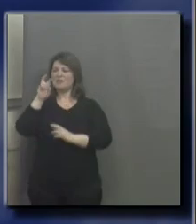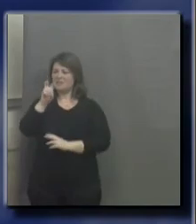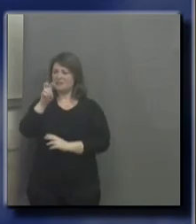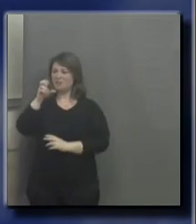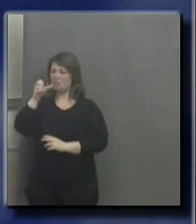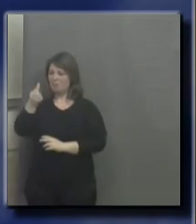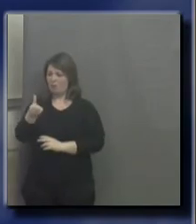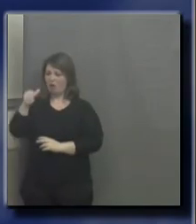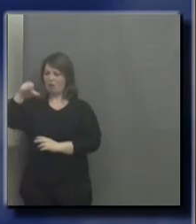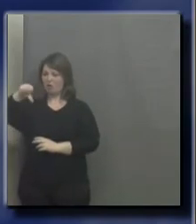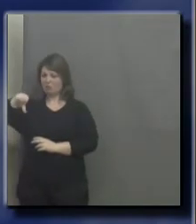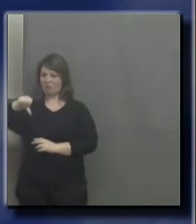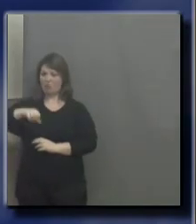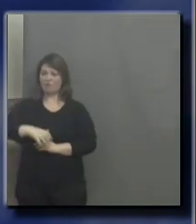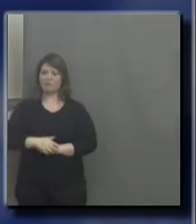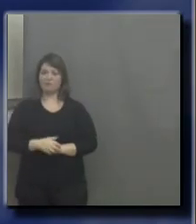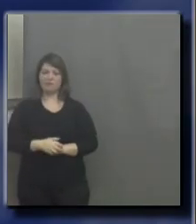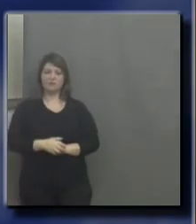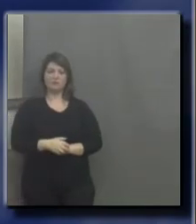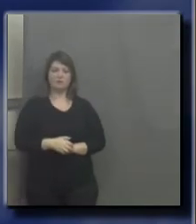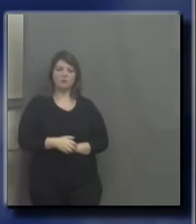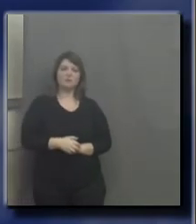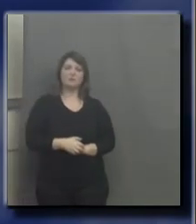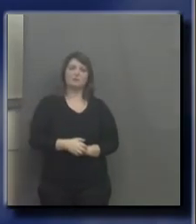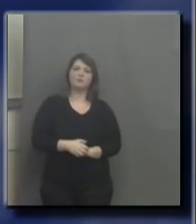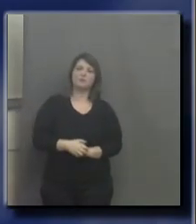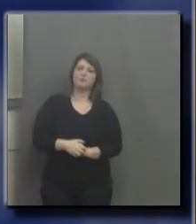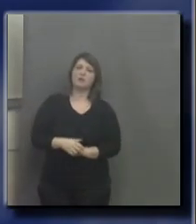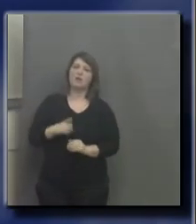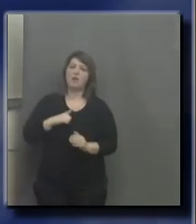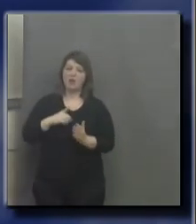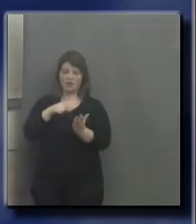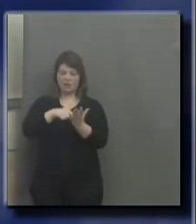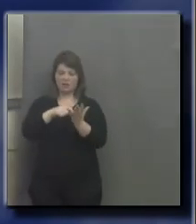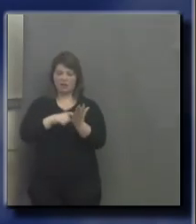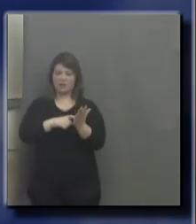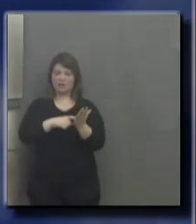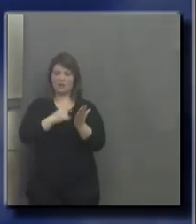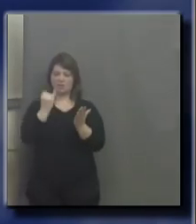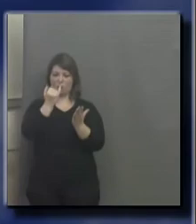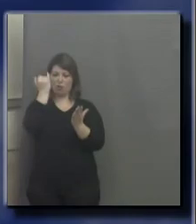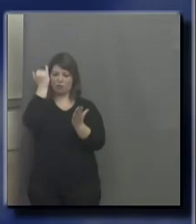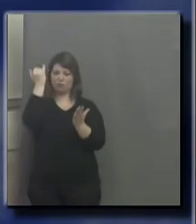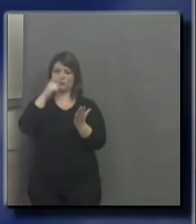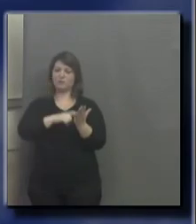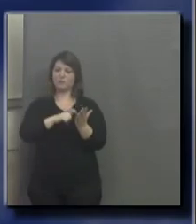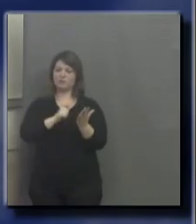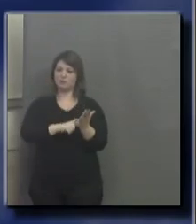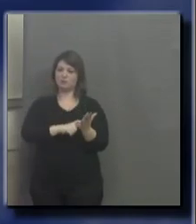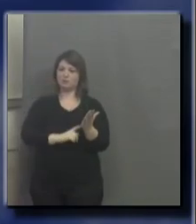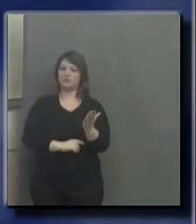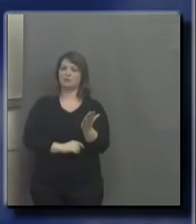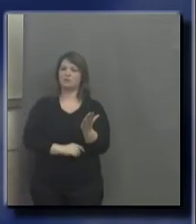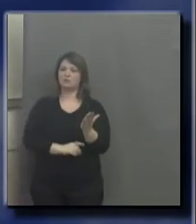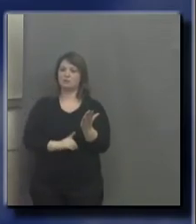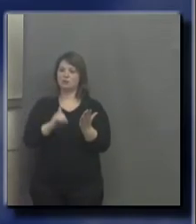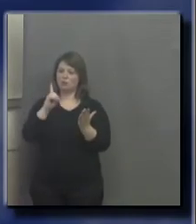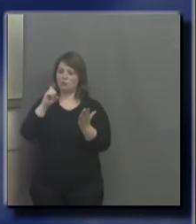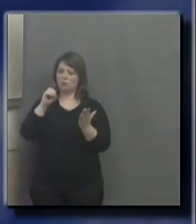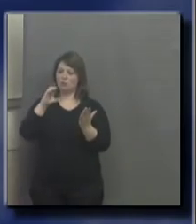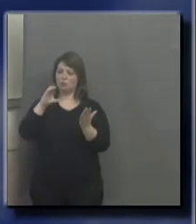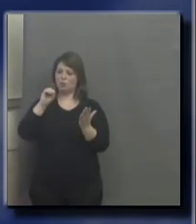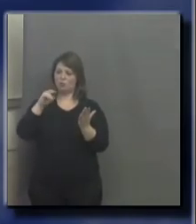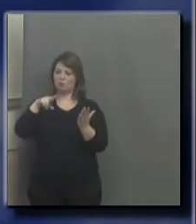569, é um documento muito bem construído.